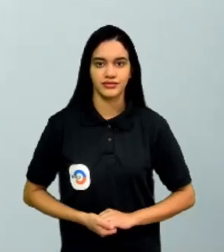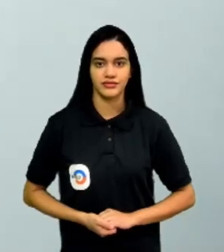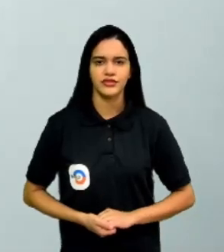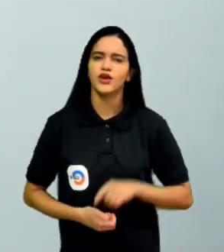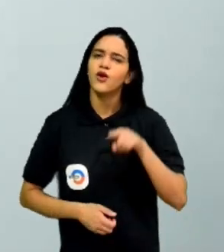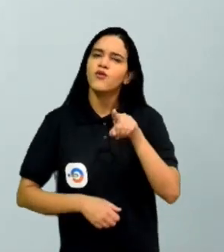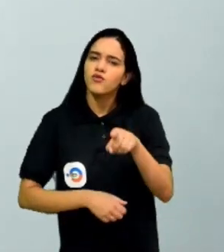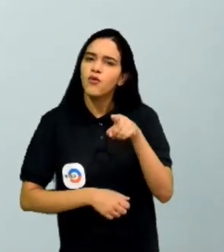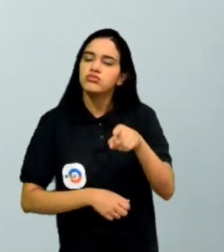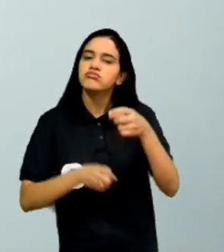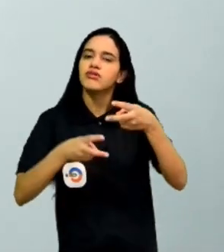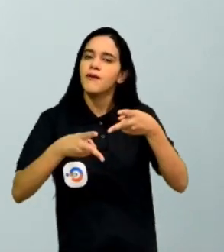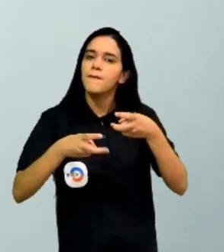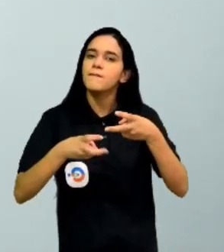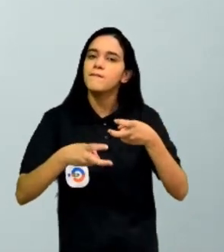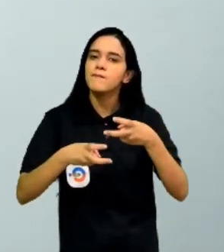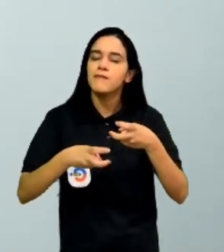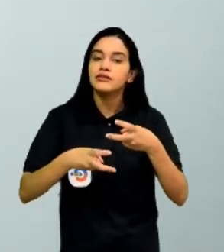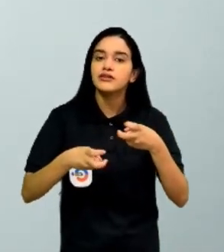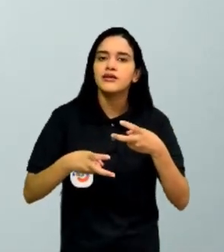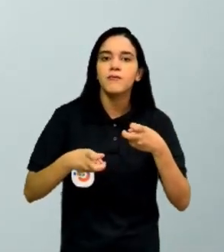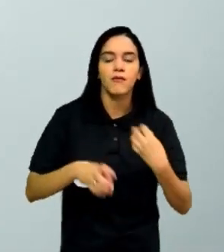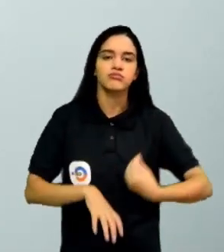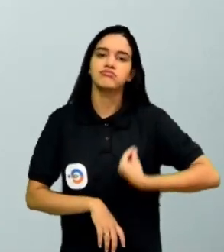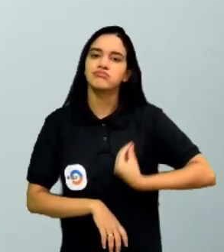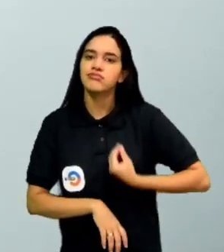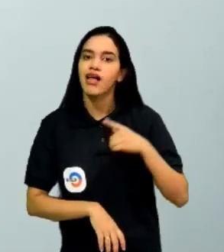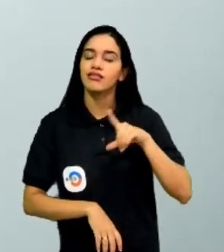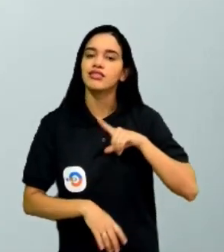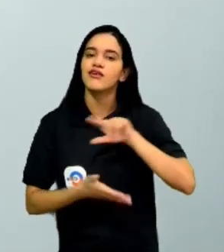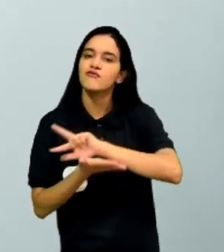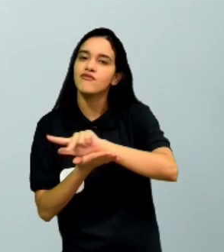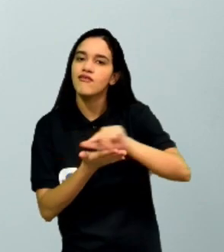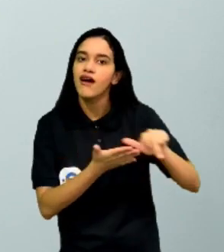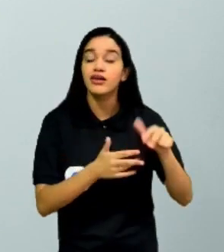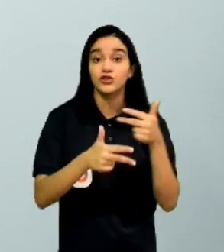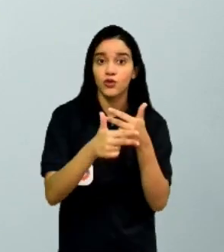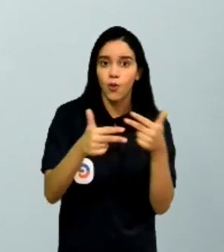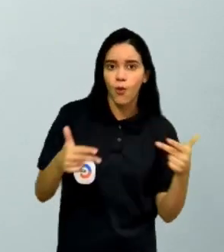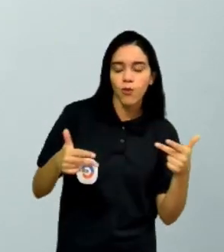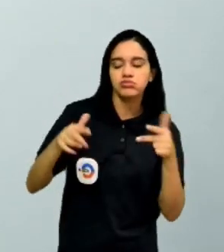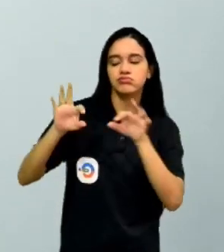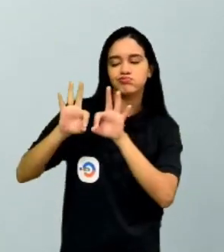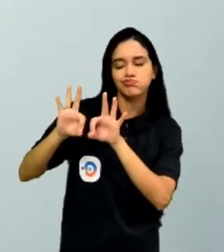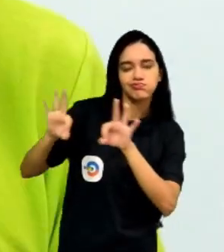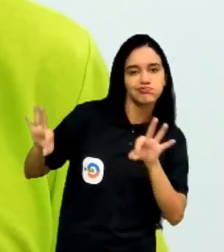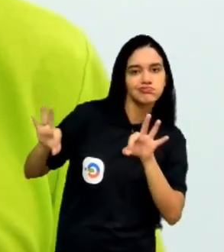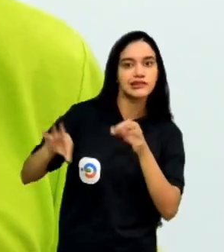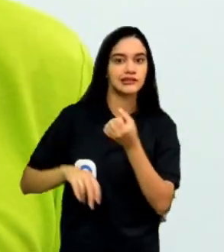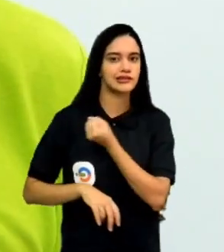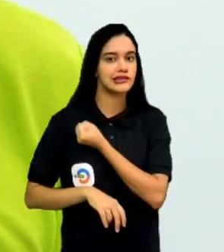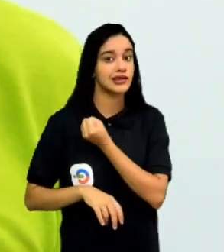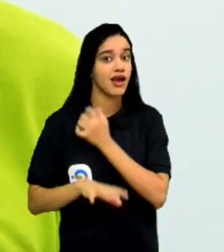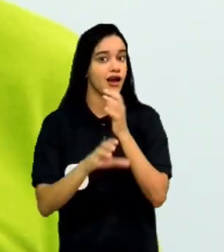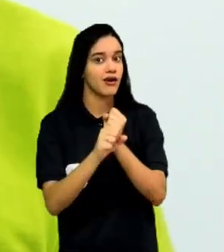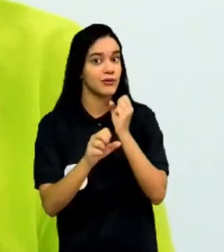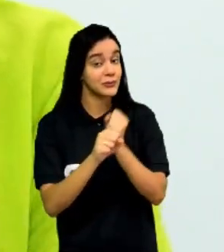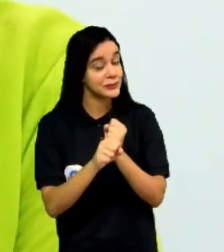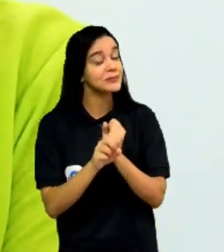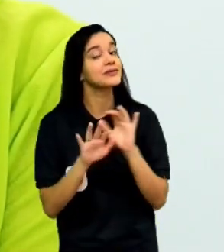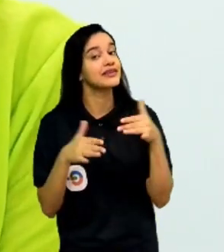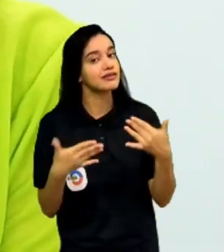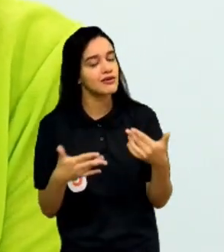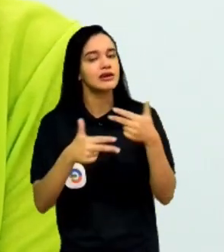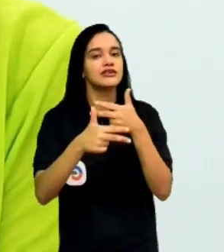Você já percebeu que ao nosso redor existem diversas coisas que a gente mede e conta o tempo todo? Pois essas coisas